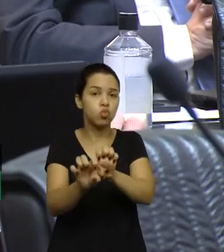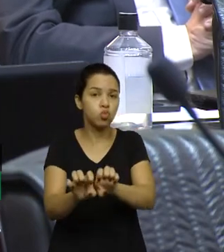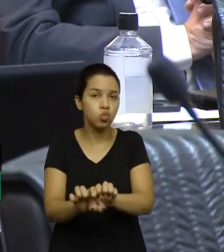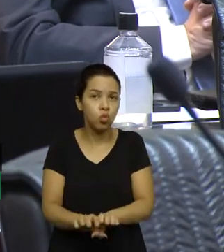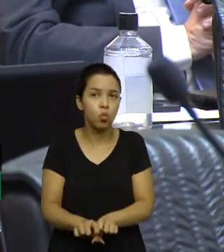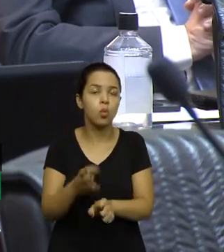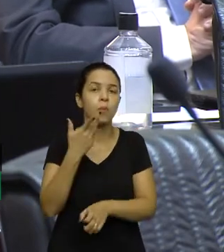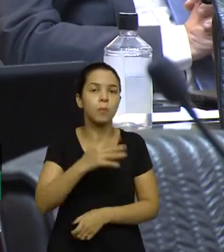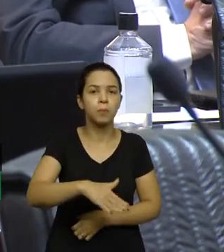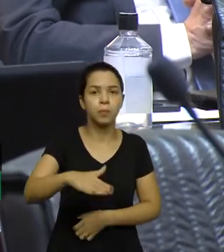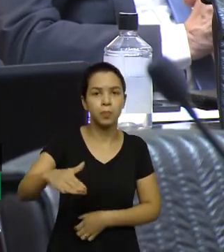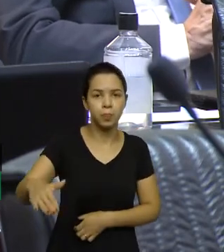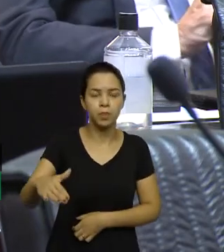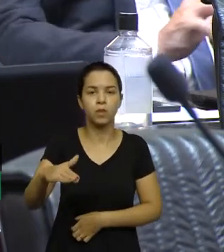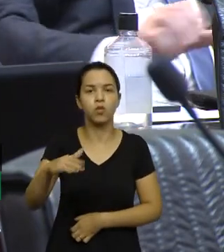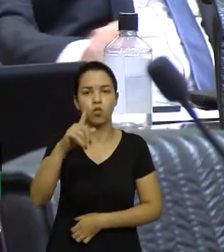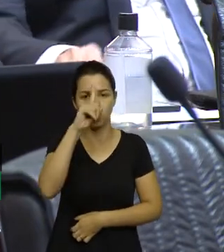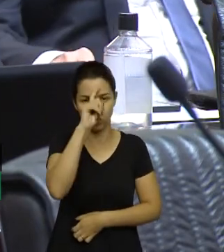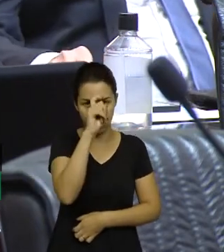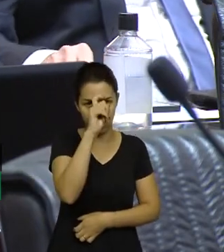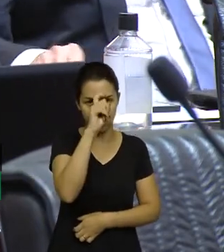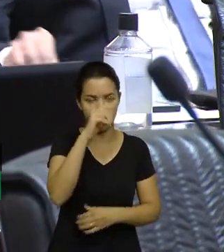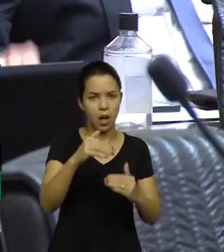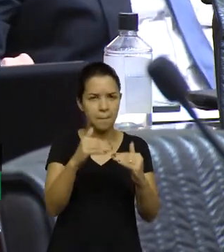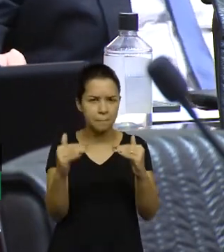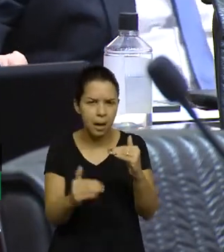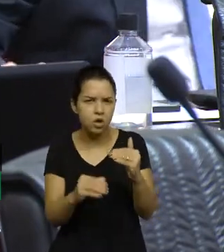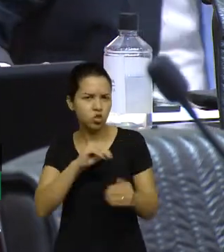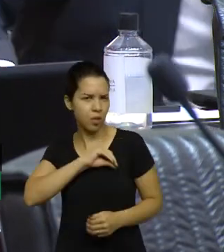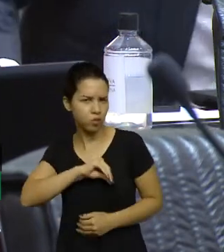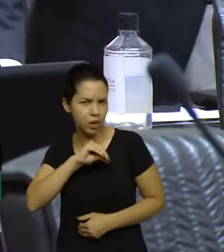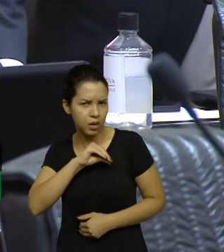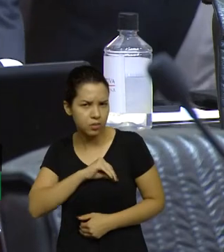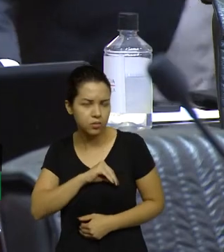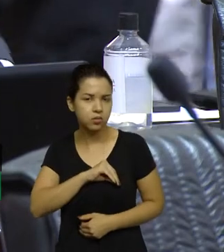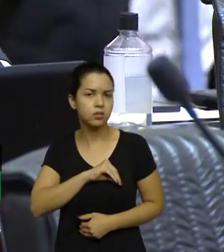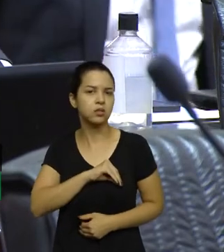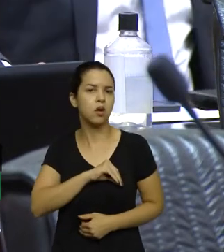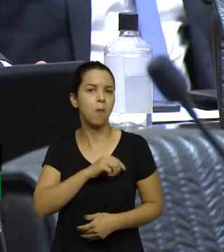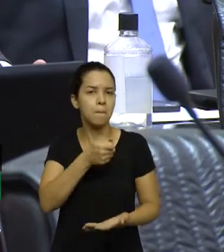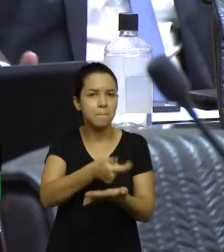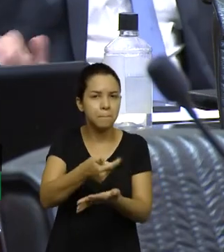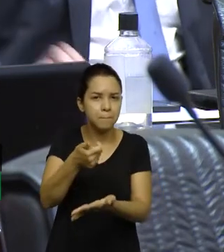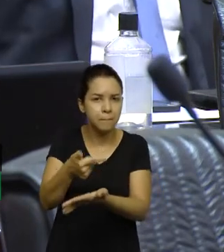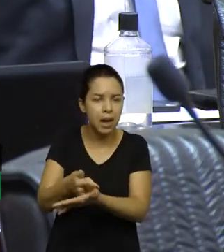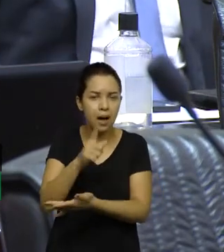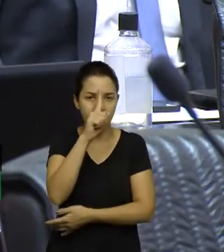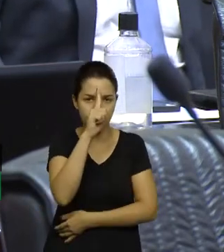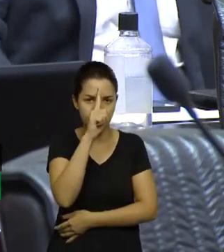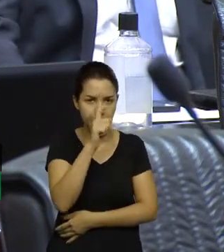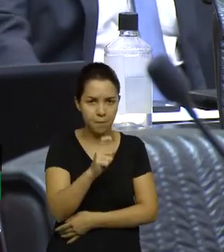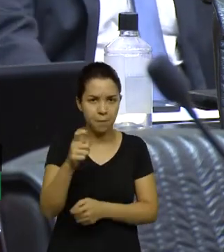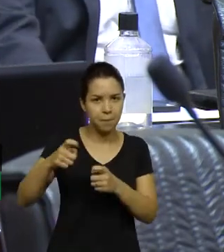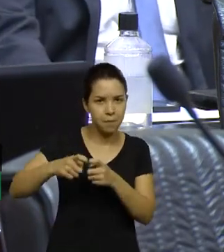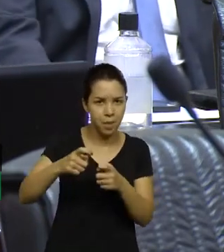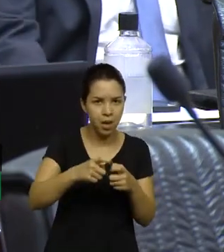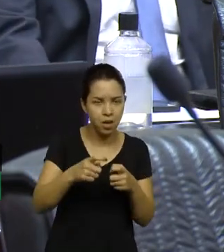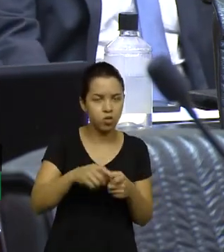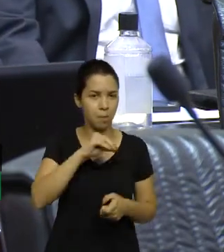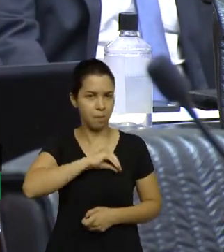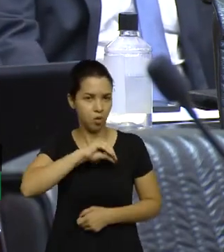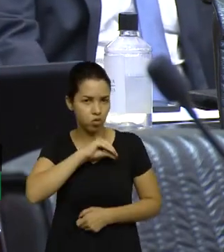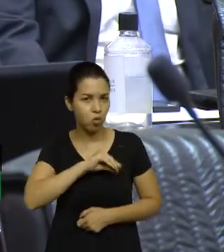nossos hospitais. A baixa remuneração paga aos médicos, a baixa remuneração paga